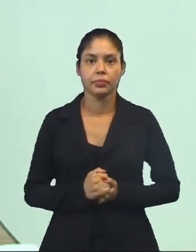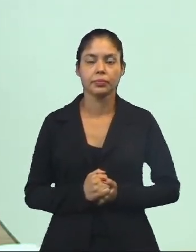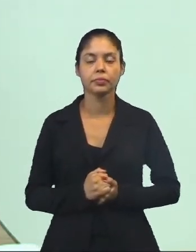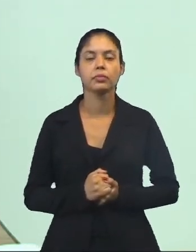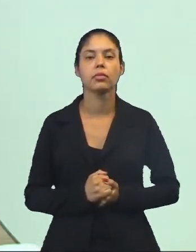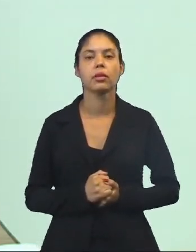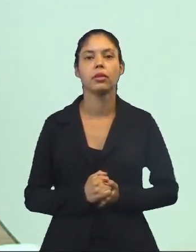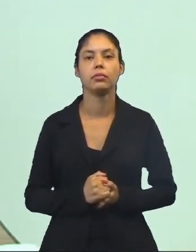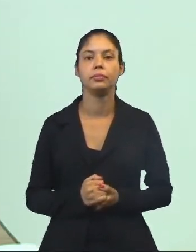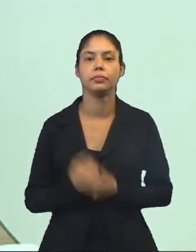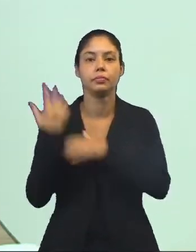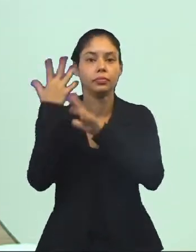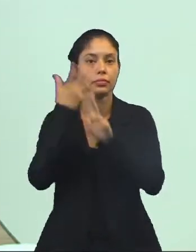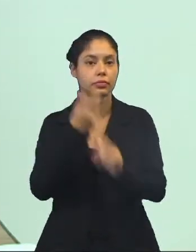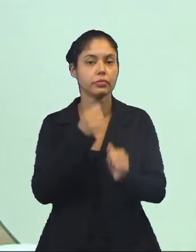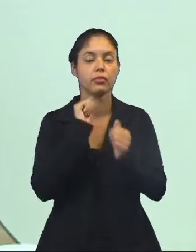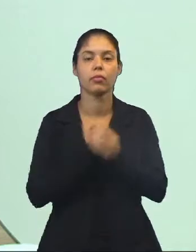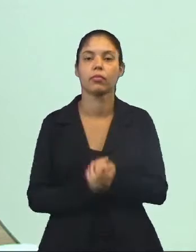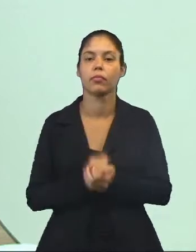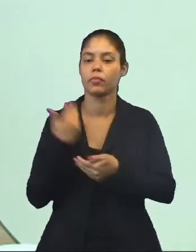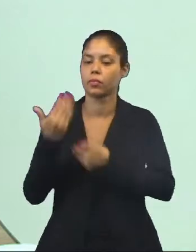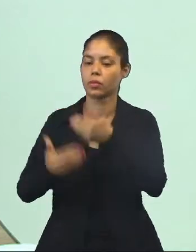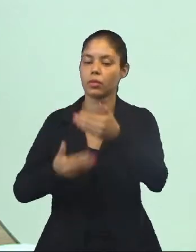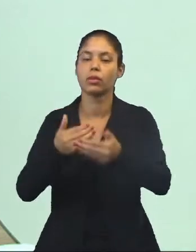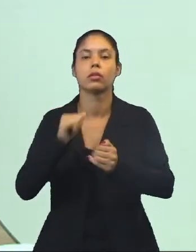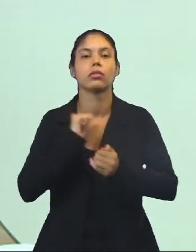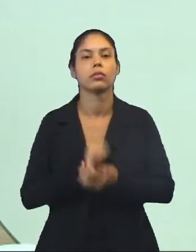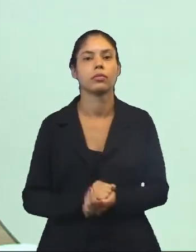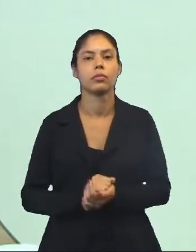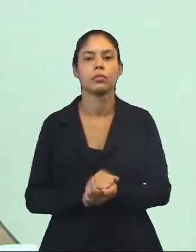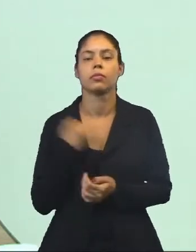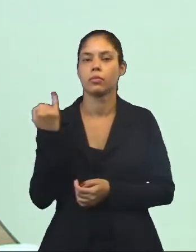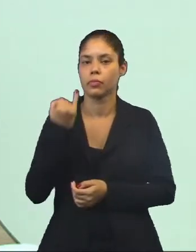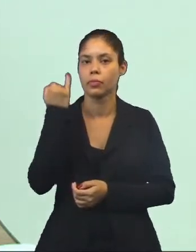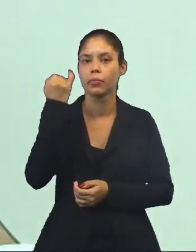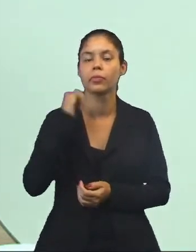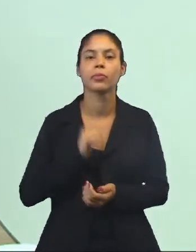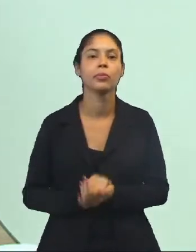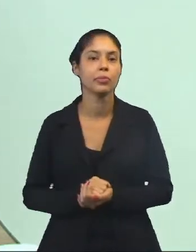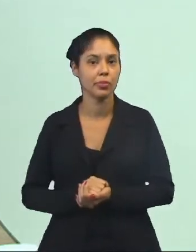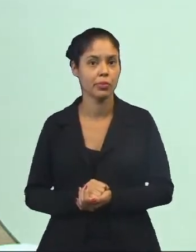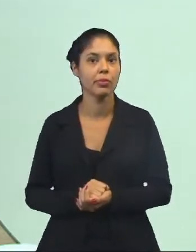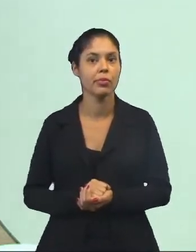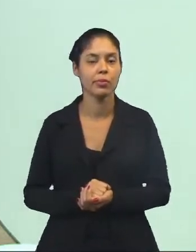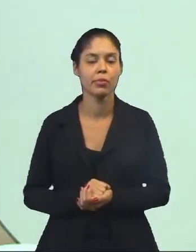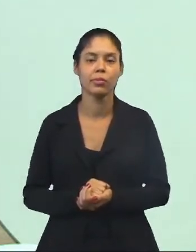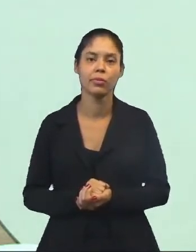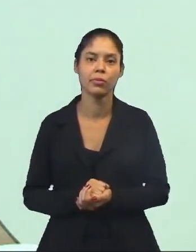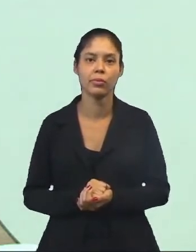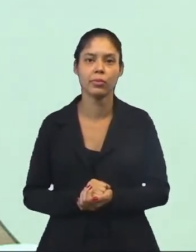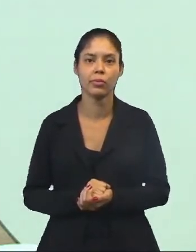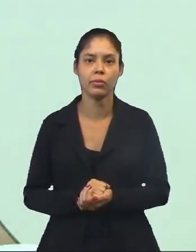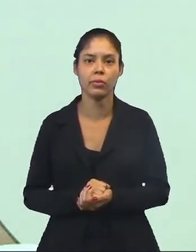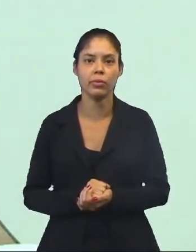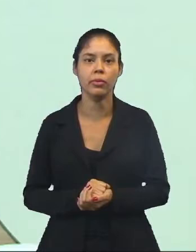fotossíntese para nós relembrarmos esse processo aí importante.